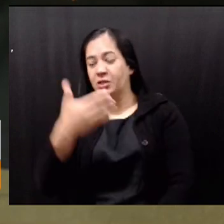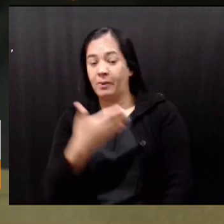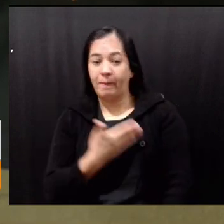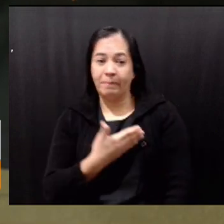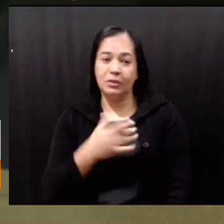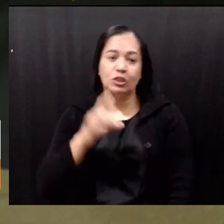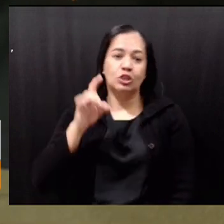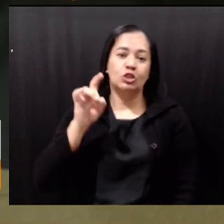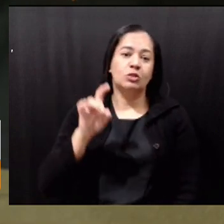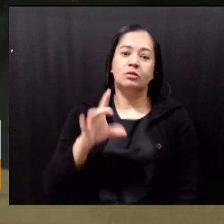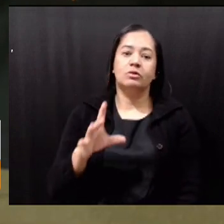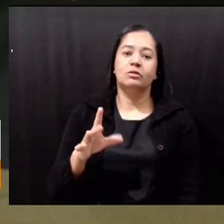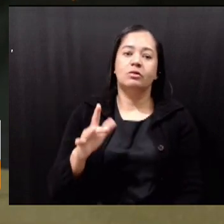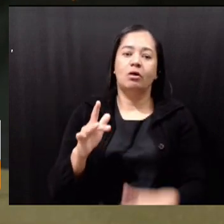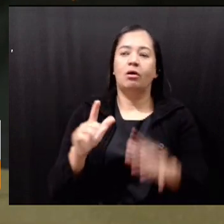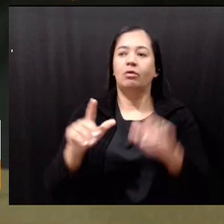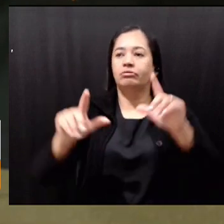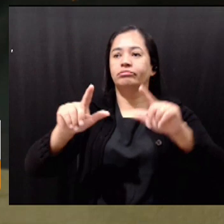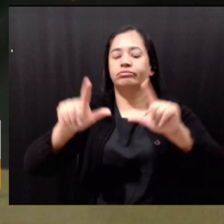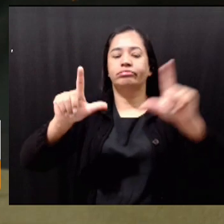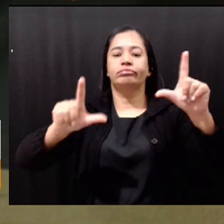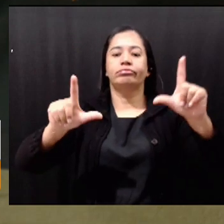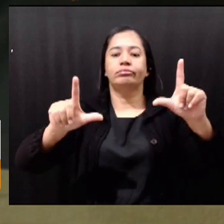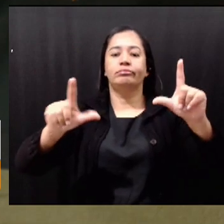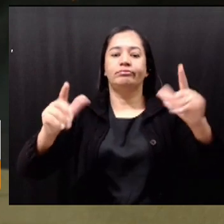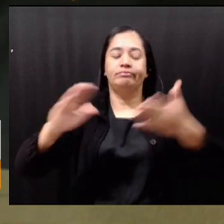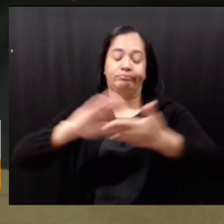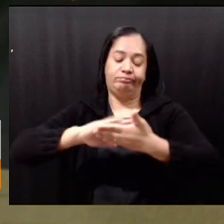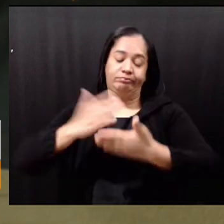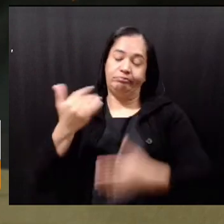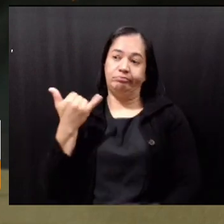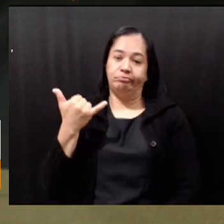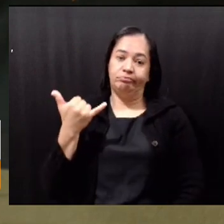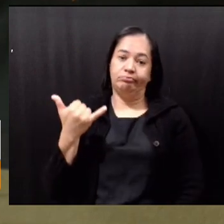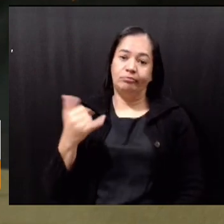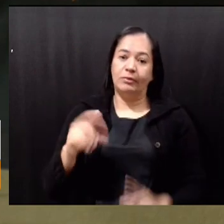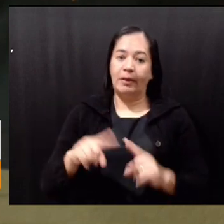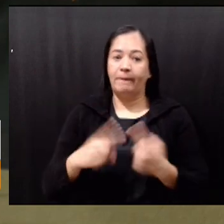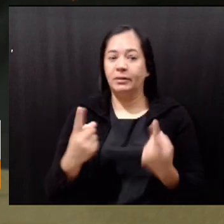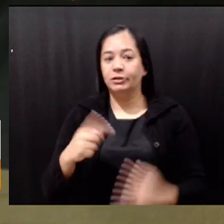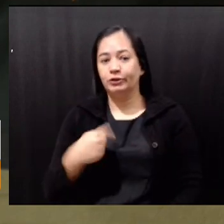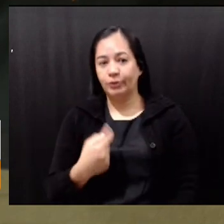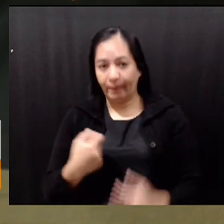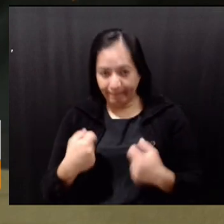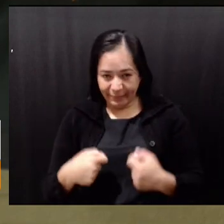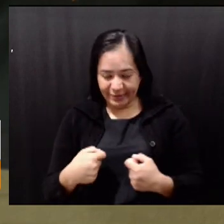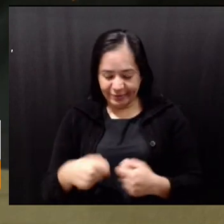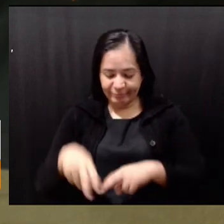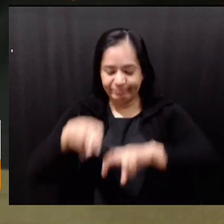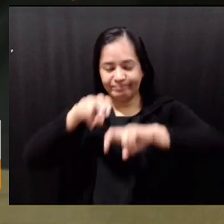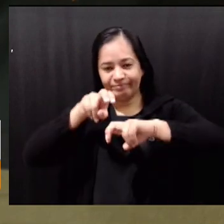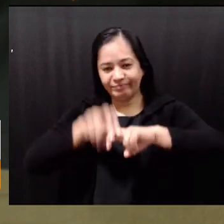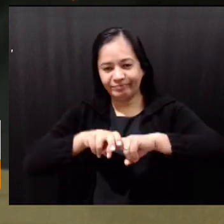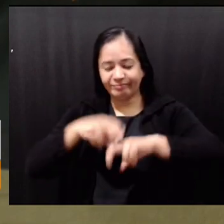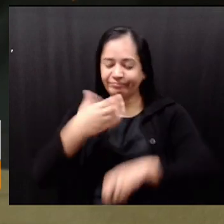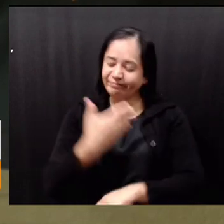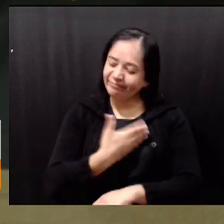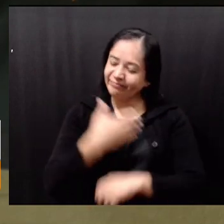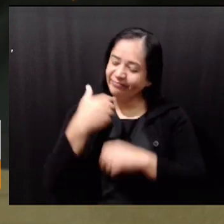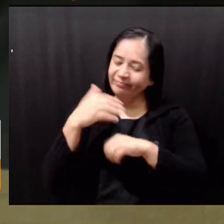através da tela, mas eu acredito que a gente precisa sentar com o colega, né, com o amigo,